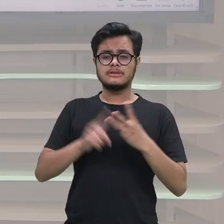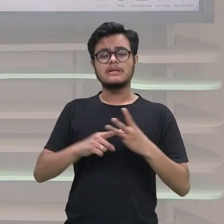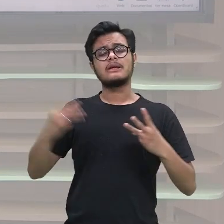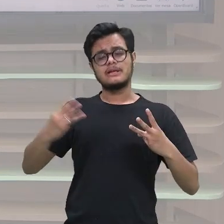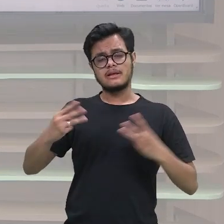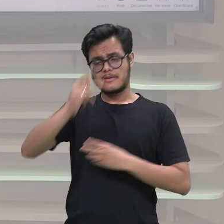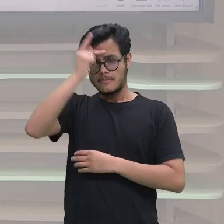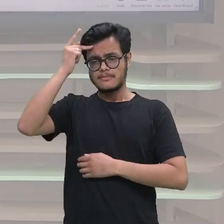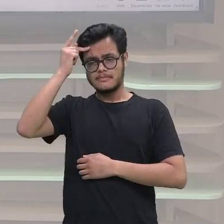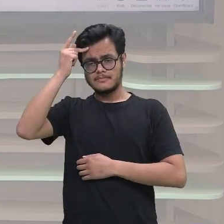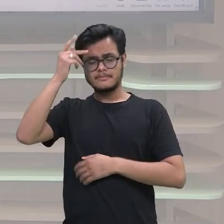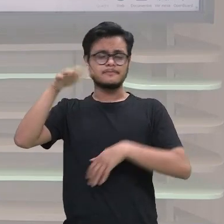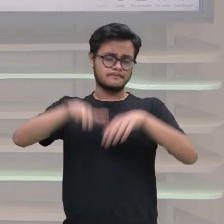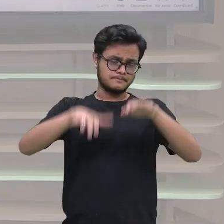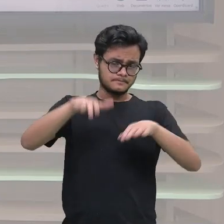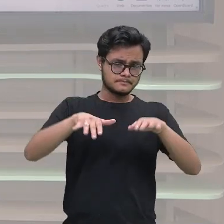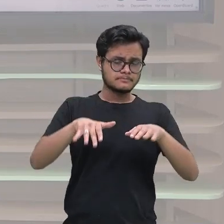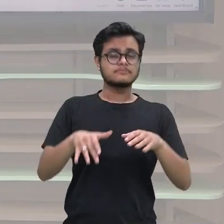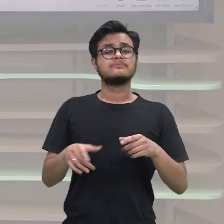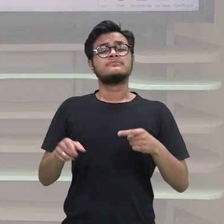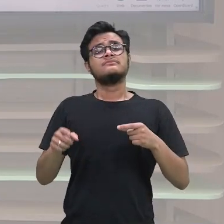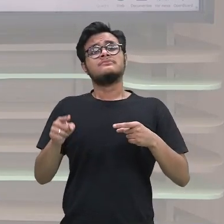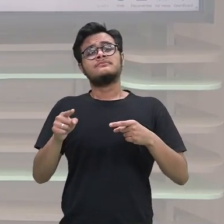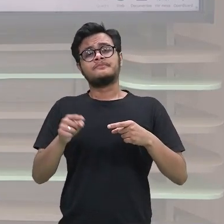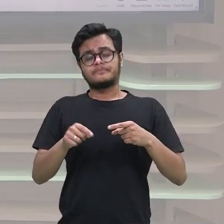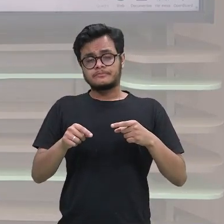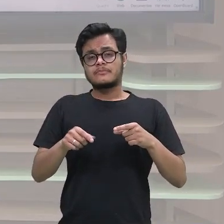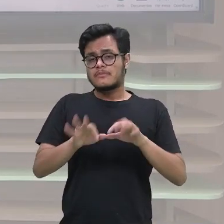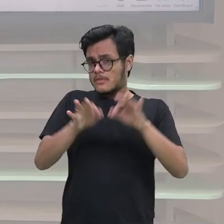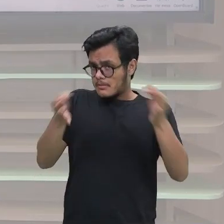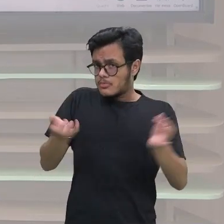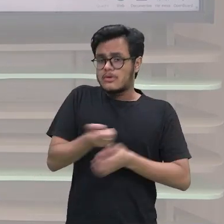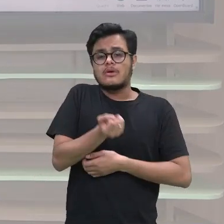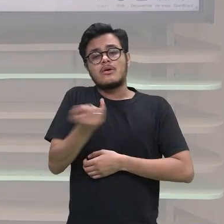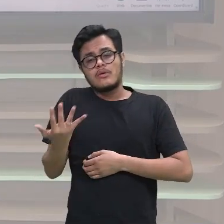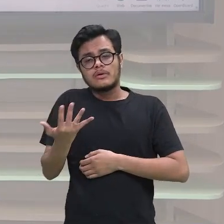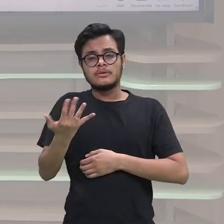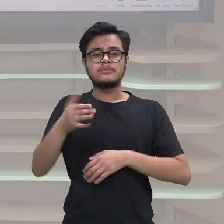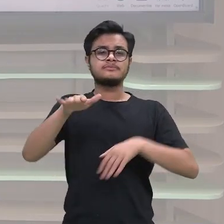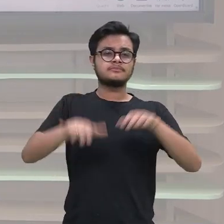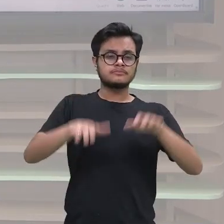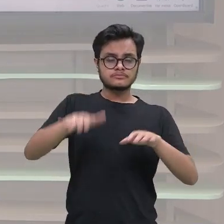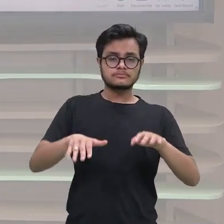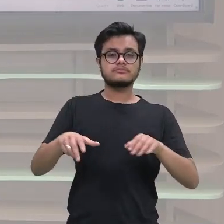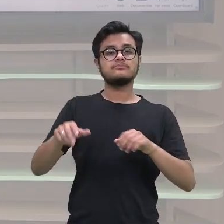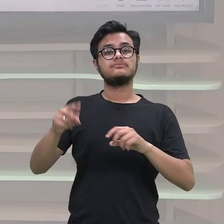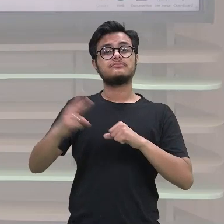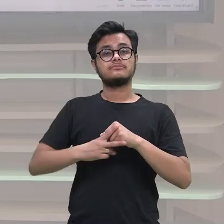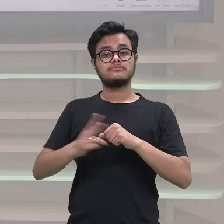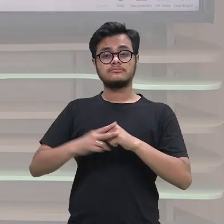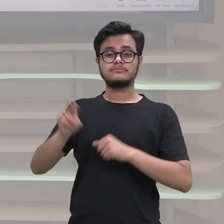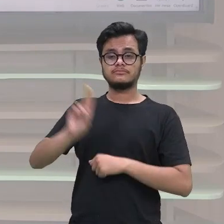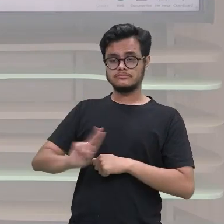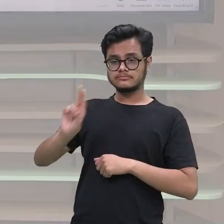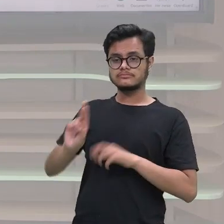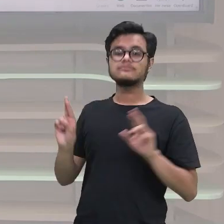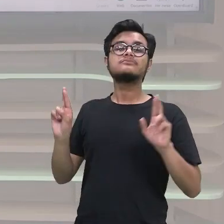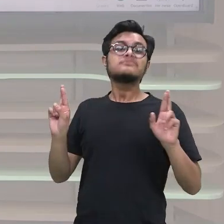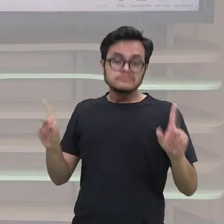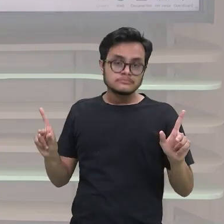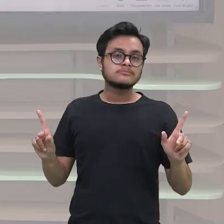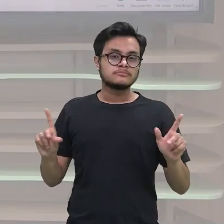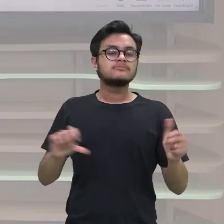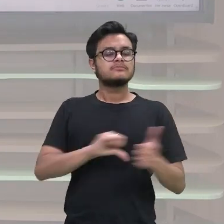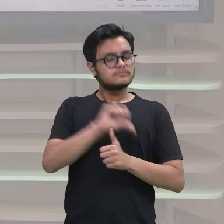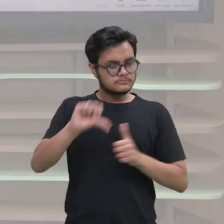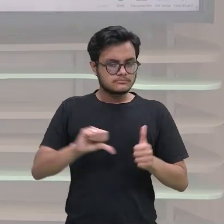pessoa do plural ou do singular, primeira, segunda, terceira pessoa, ele vai mudar a fórmula dele. A fórmula não, a forma